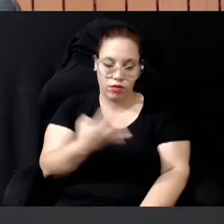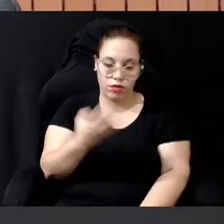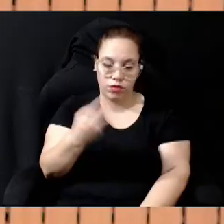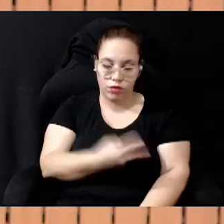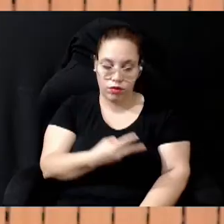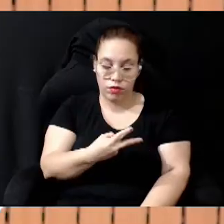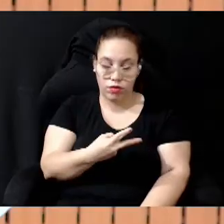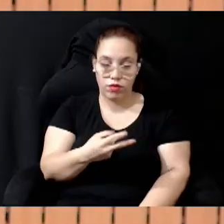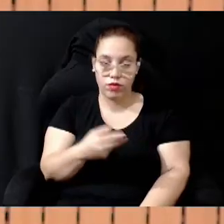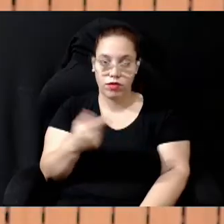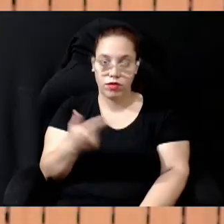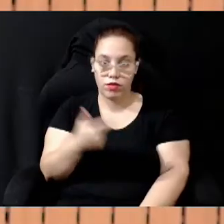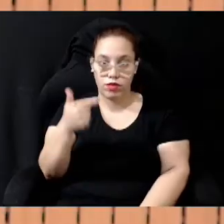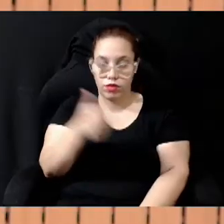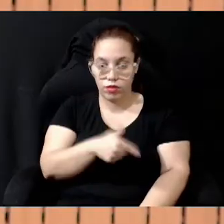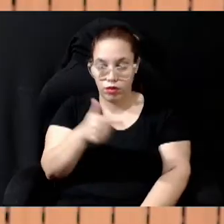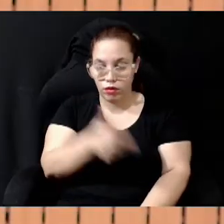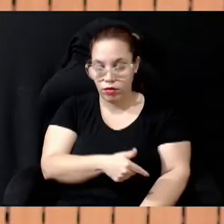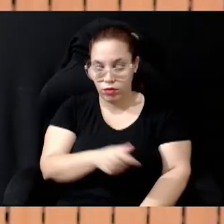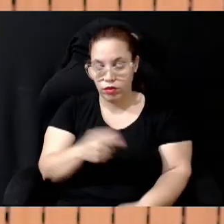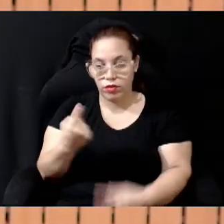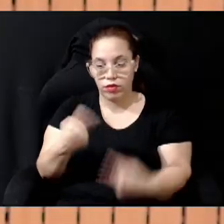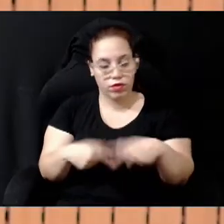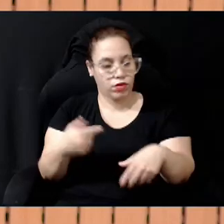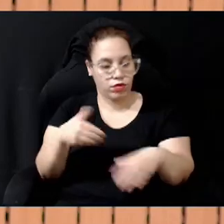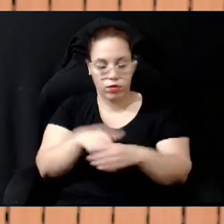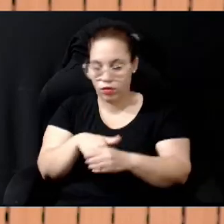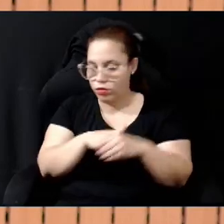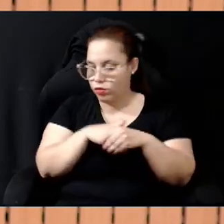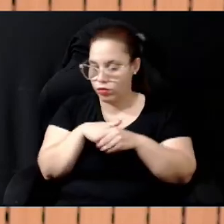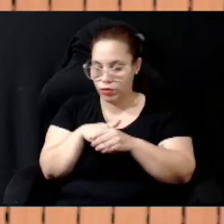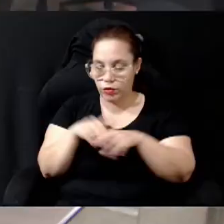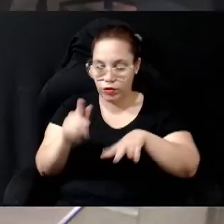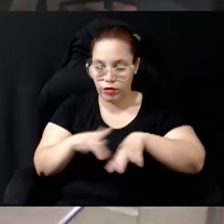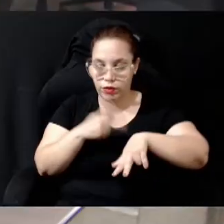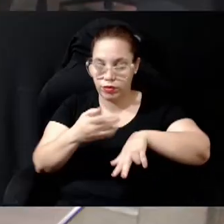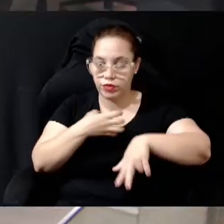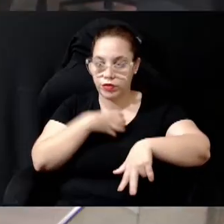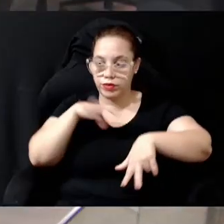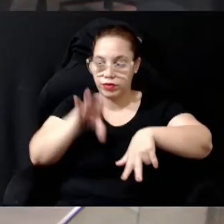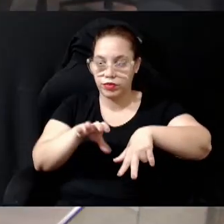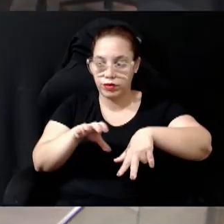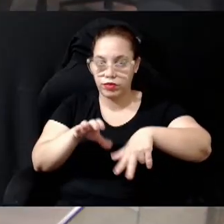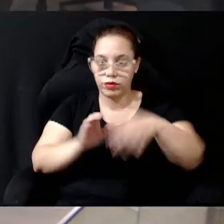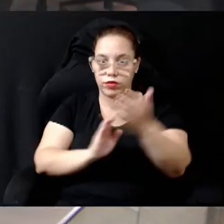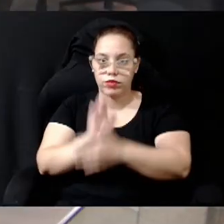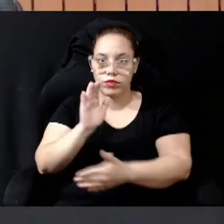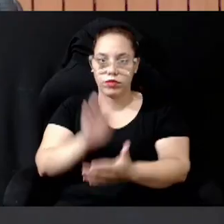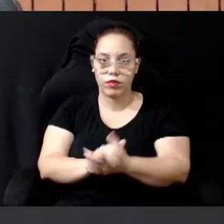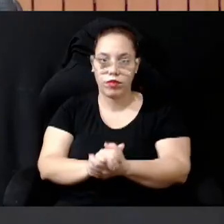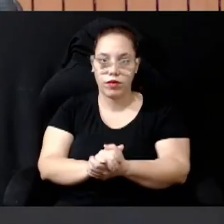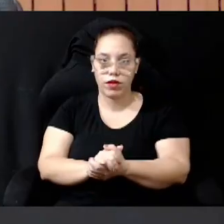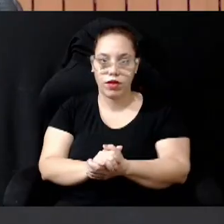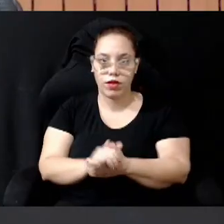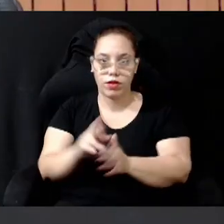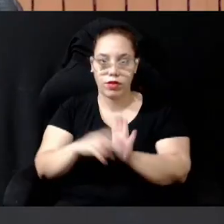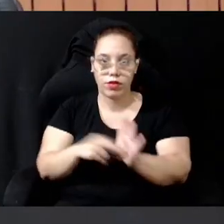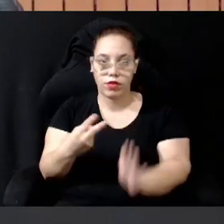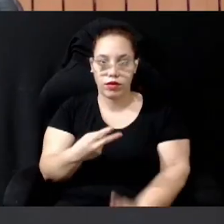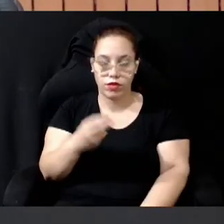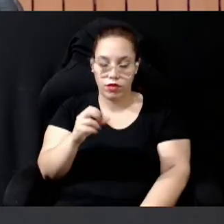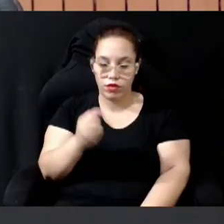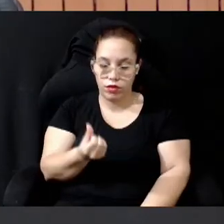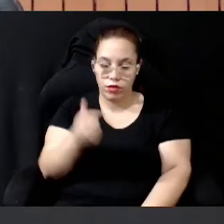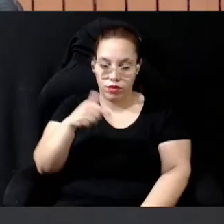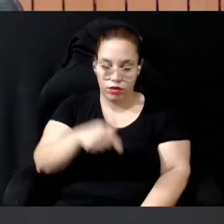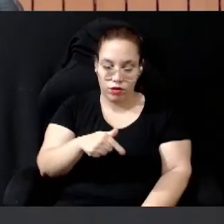Em discussão, não havendo vereador a discutir, em votação. Vereadores favoráveis permaneçam como estão. Aprovado. Requerimento número 2.217, o vereador Major